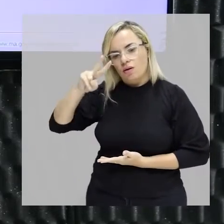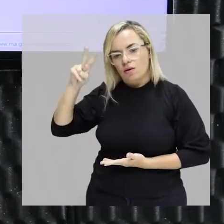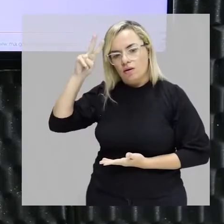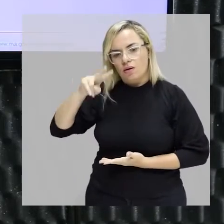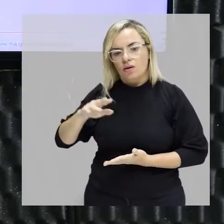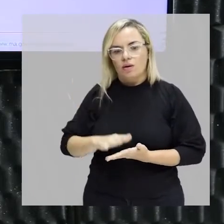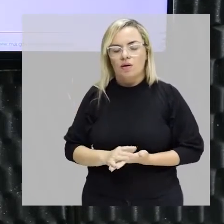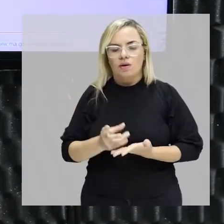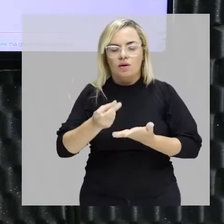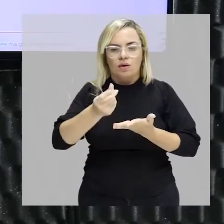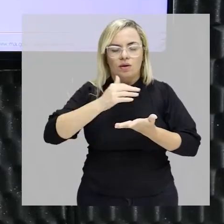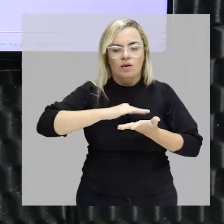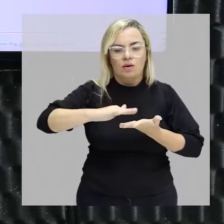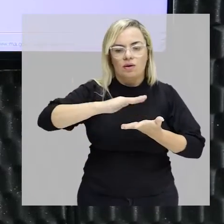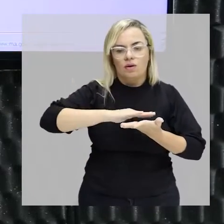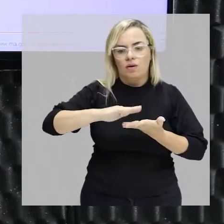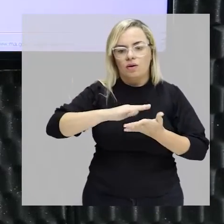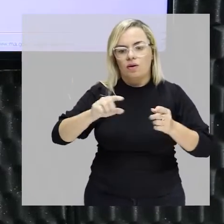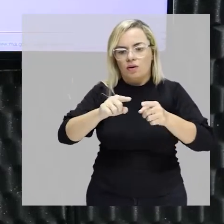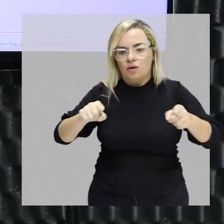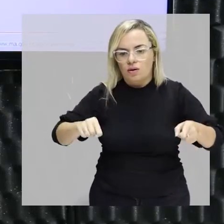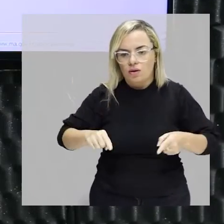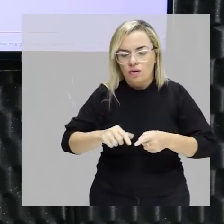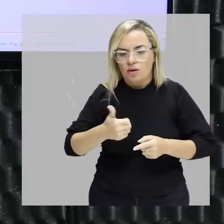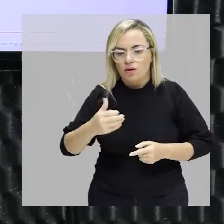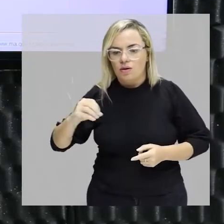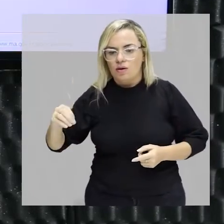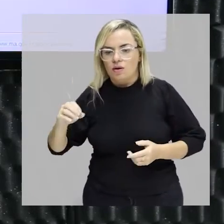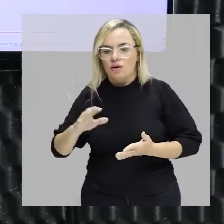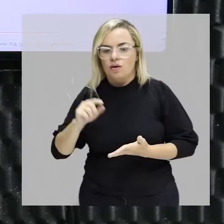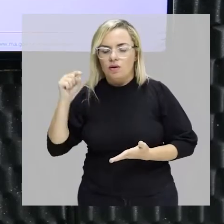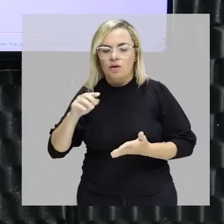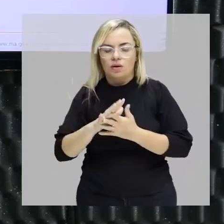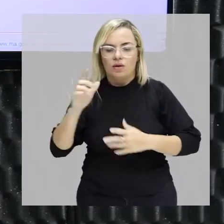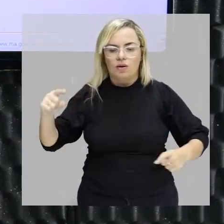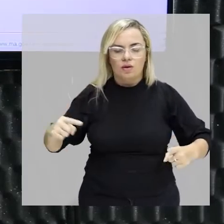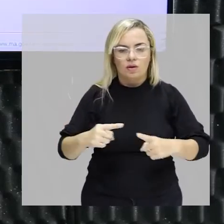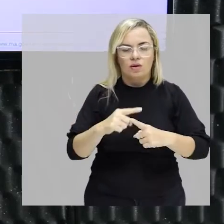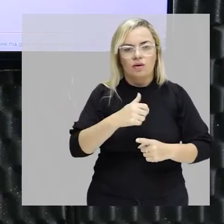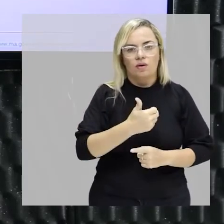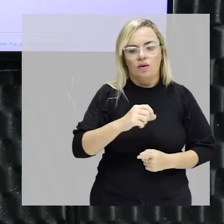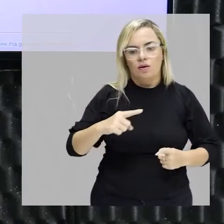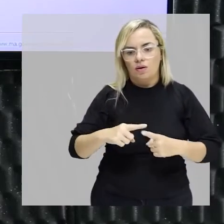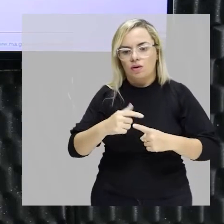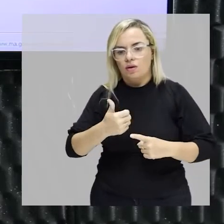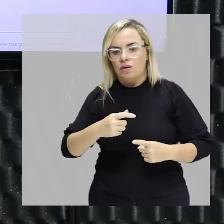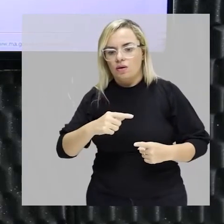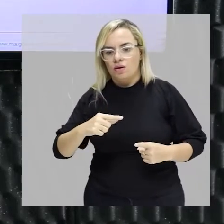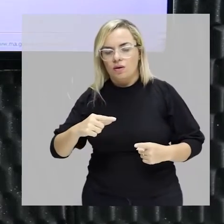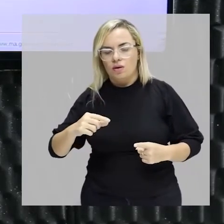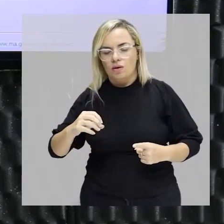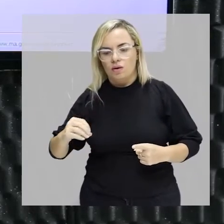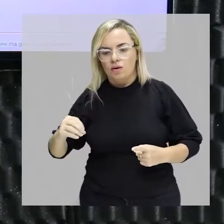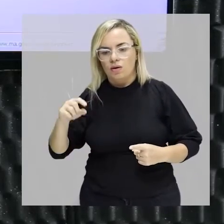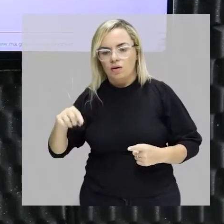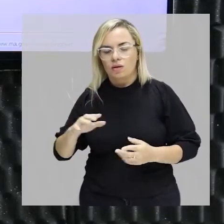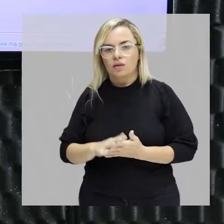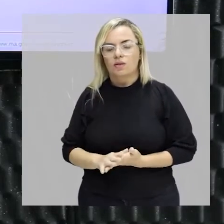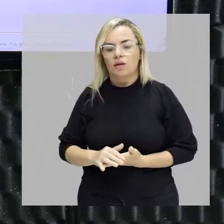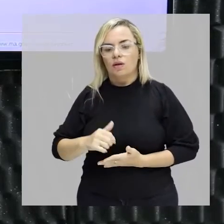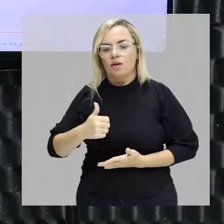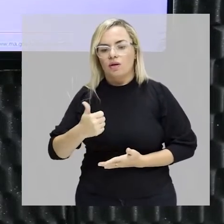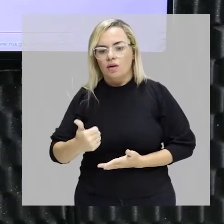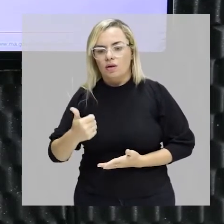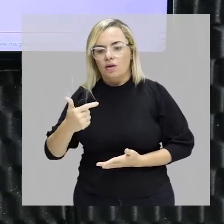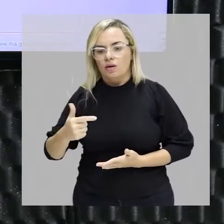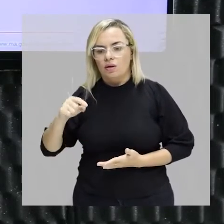a despesa total para plantar 10 hectares, basta eu multiplicar o 10 vezes o 1.200, que dá 12.000. Logo, se a